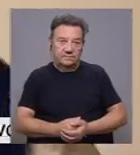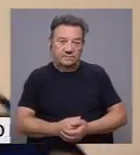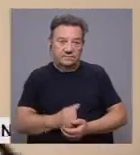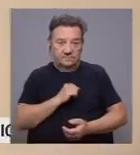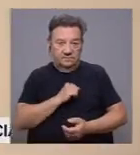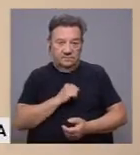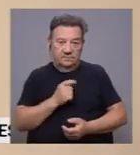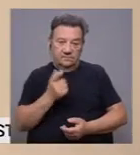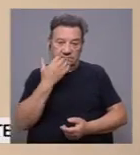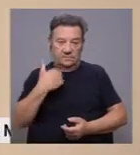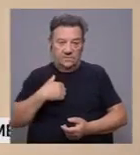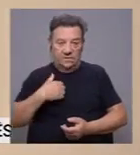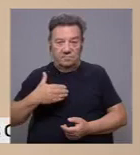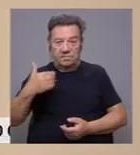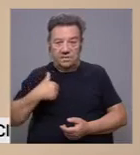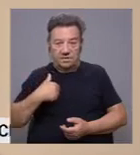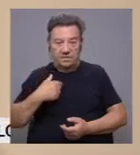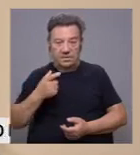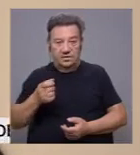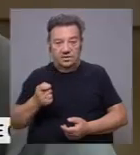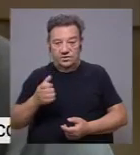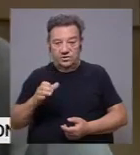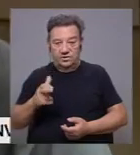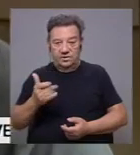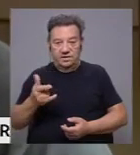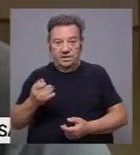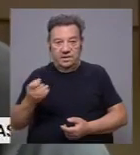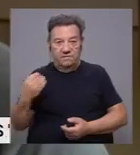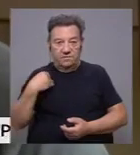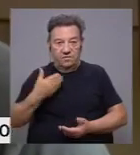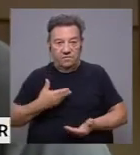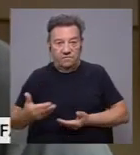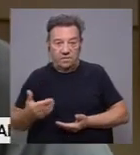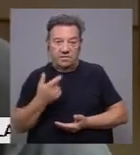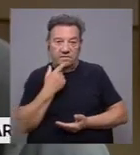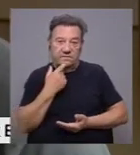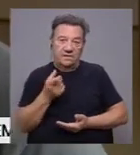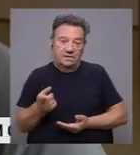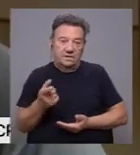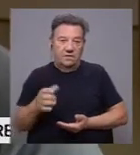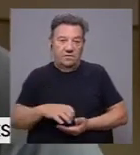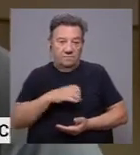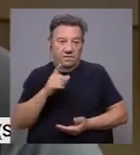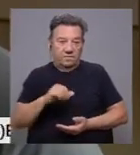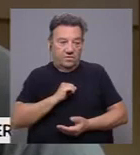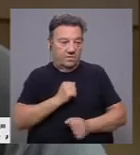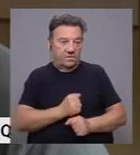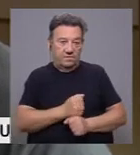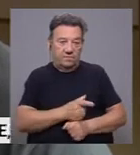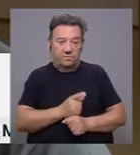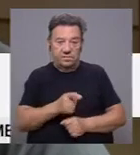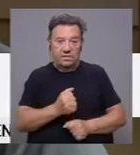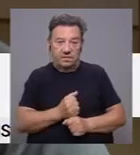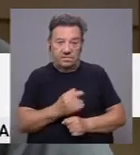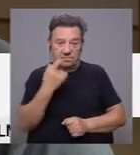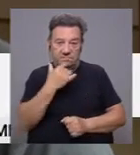nós é um orgulho, em primeiro lugar, a Escritaria ter-nos convidado. É sinal que confiam também no nosso trabalho, porque isto é um trabalho